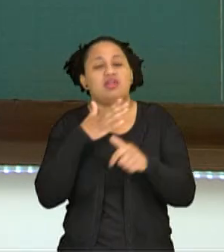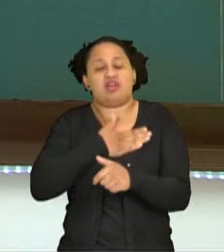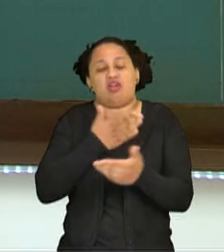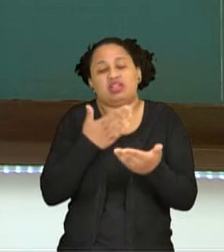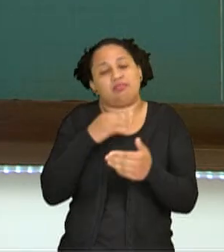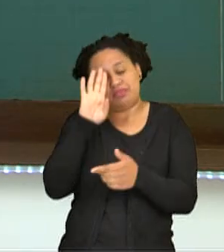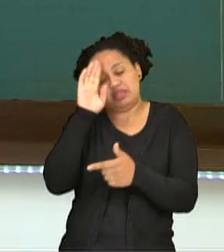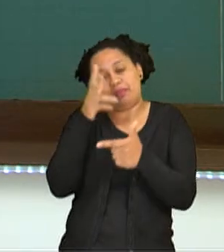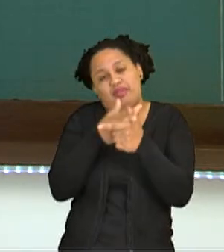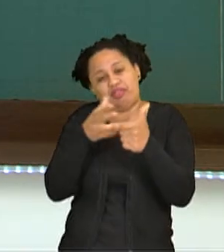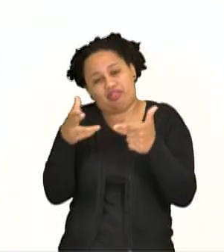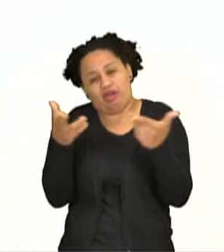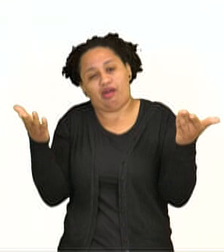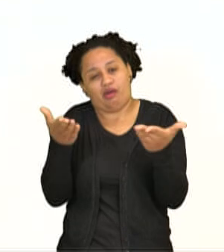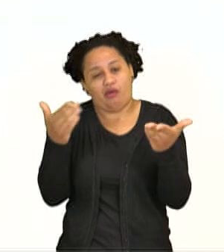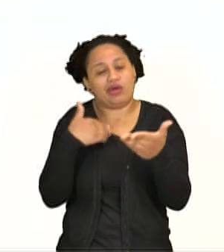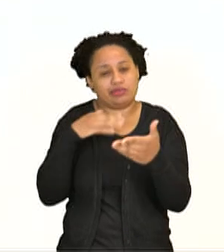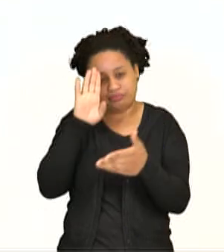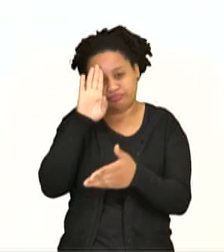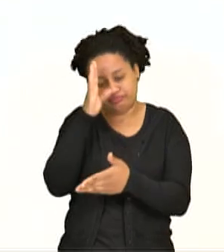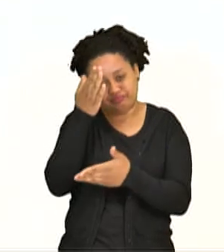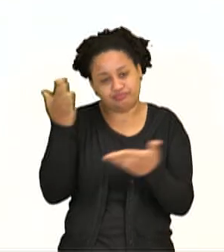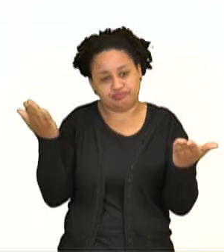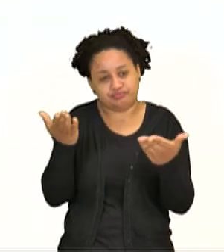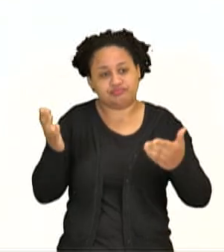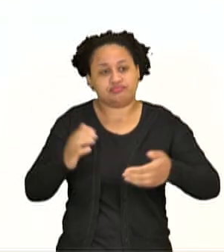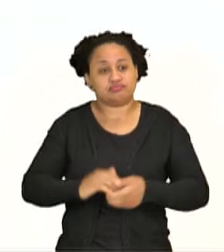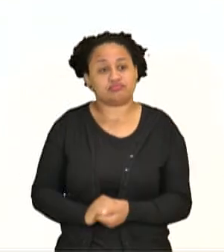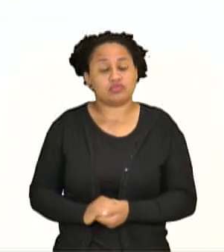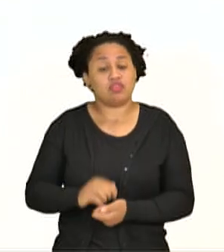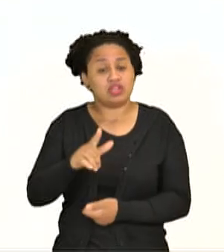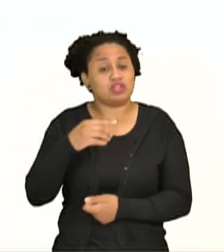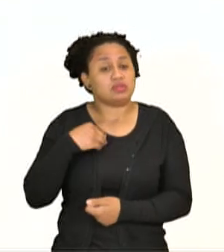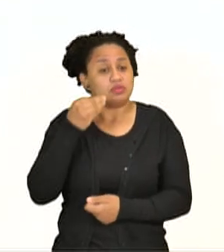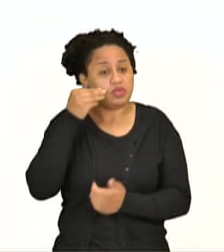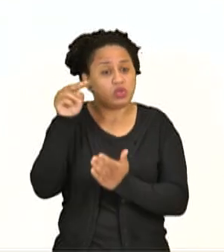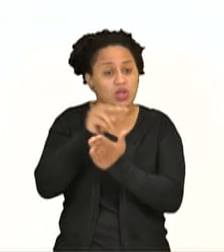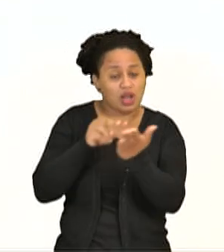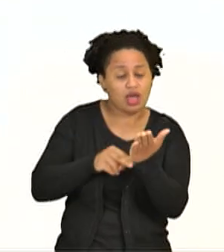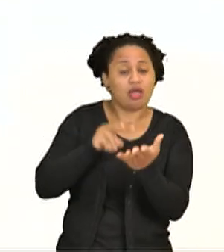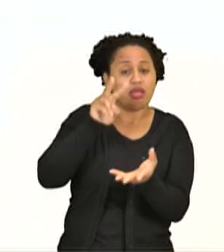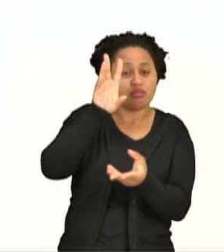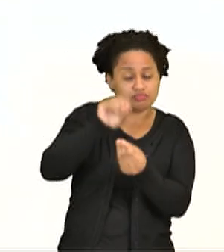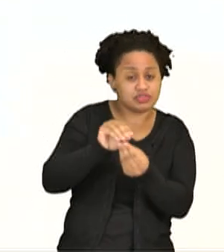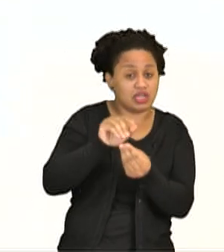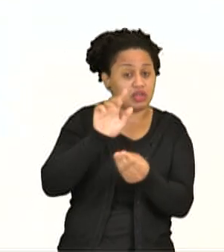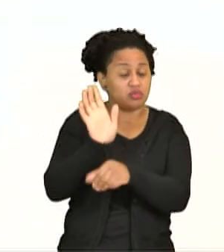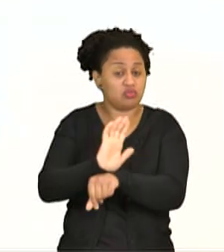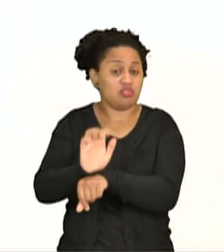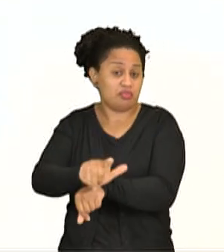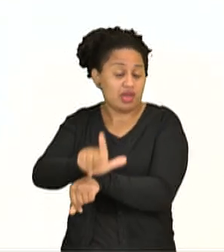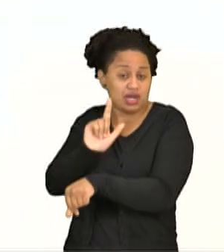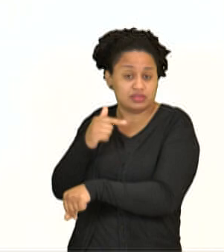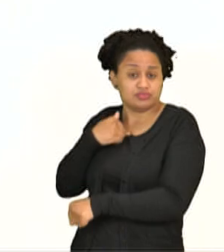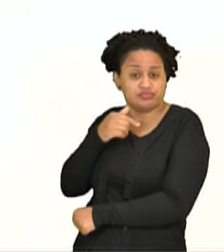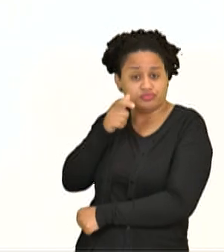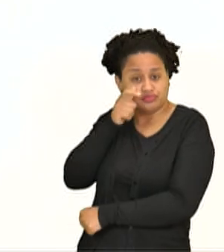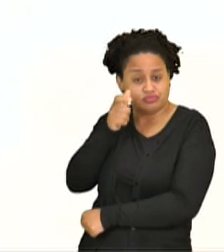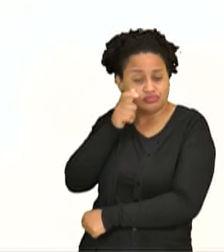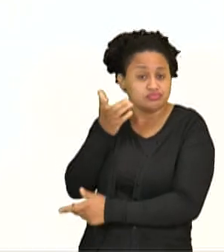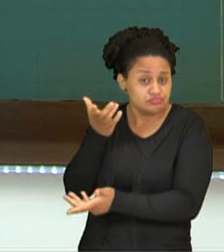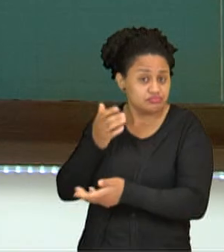em alta atualmente. Já experimentou ler uma resenha de um filme antes de assisti-lo? Então, geralmente, as pessoas que